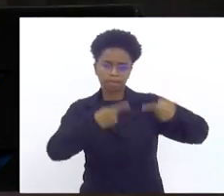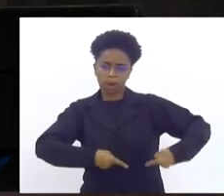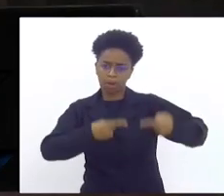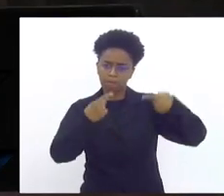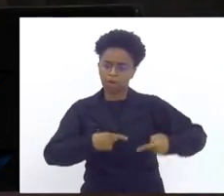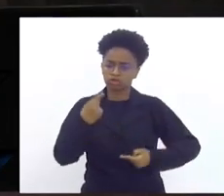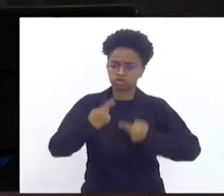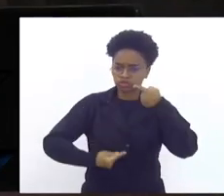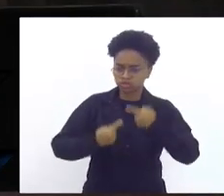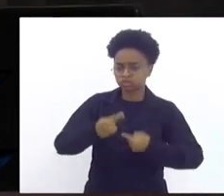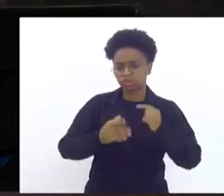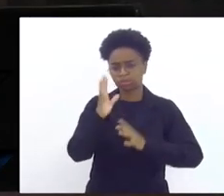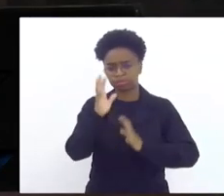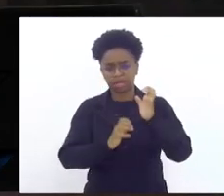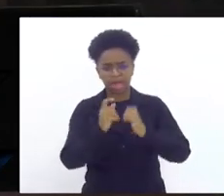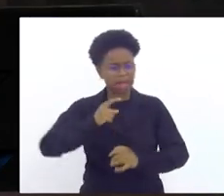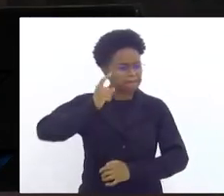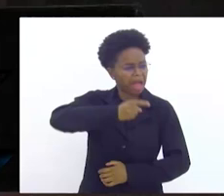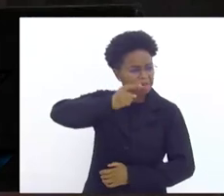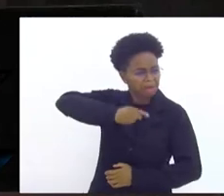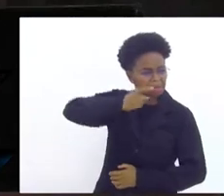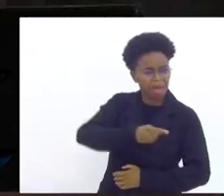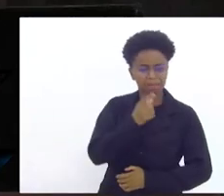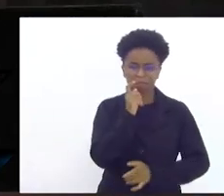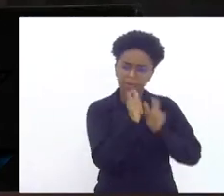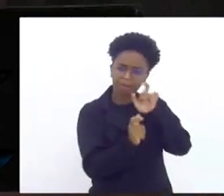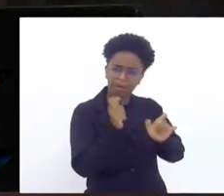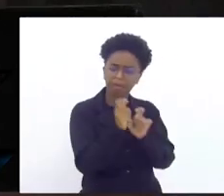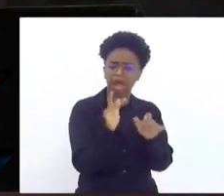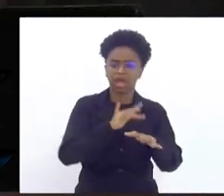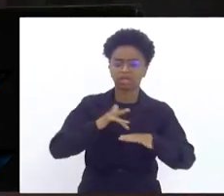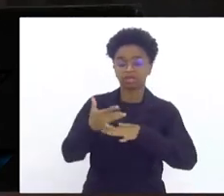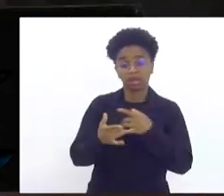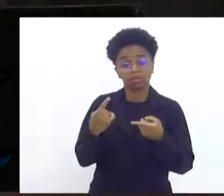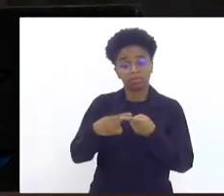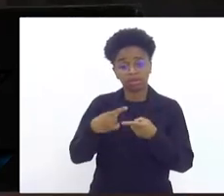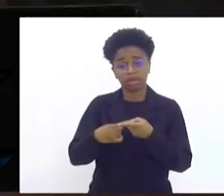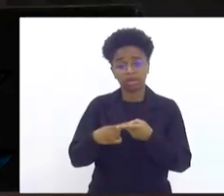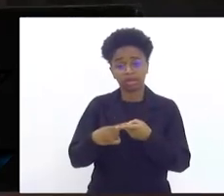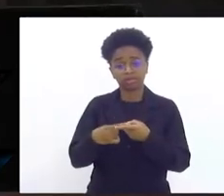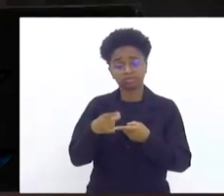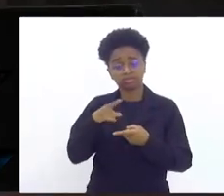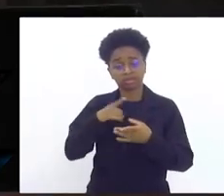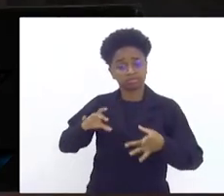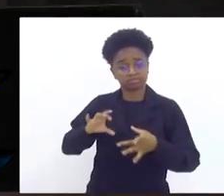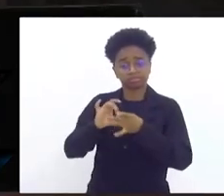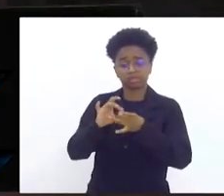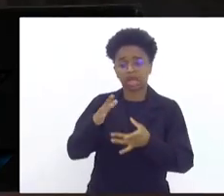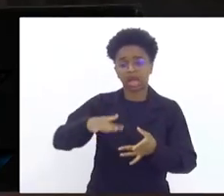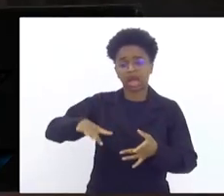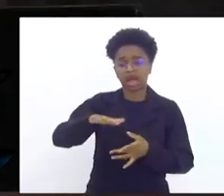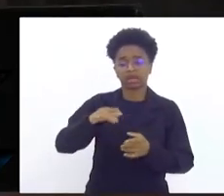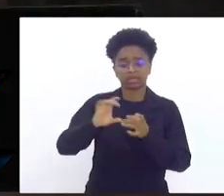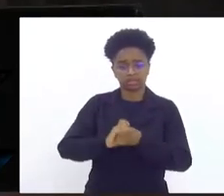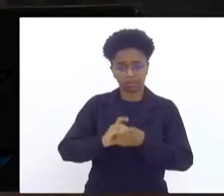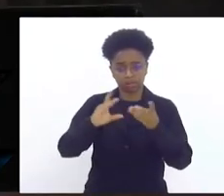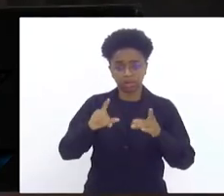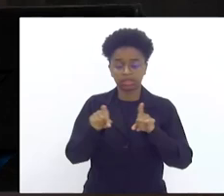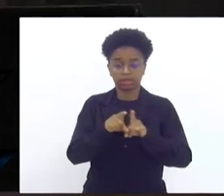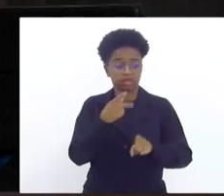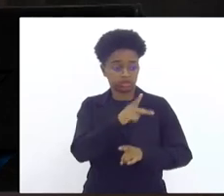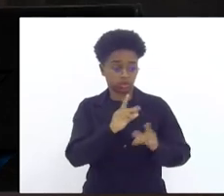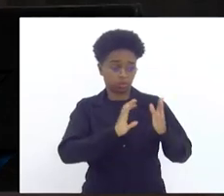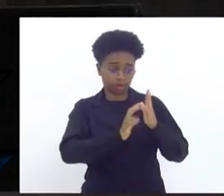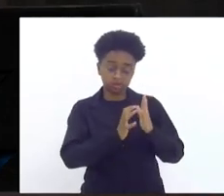discutir brigar botar o dedo na cara xingar aí para as redes sociais porque faz parte do jogo democrático o seu partido e o seu mandato